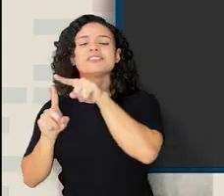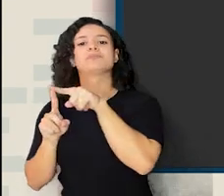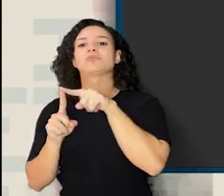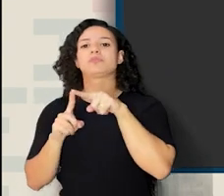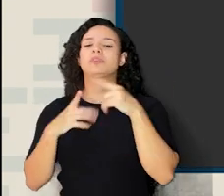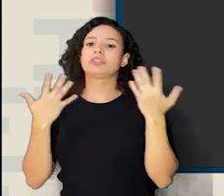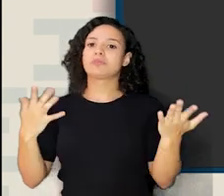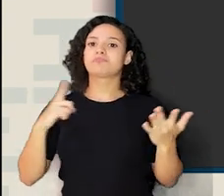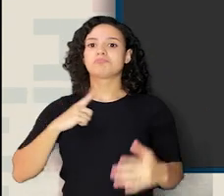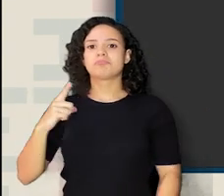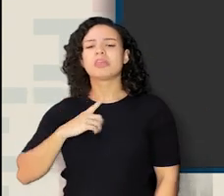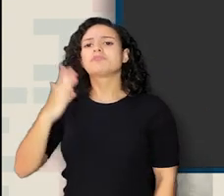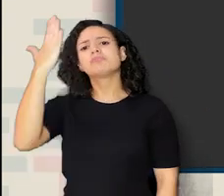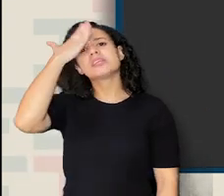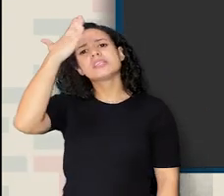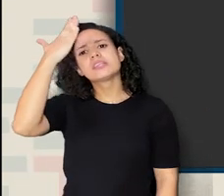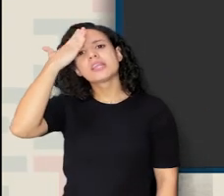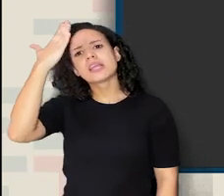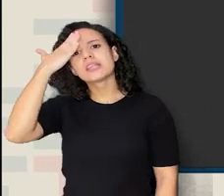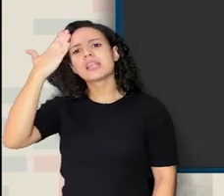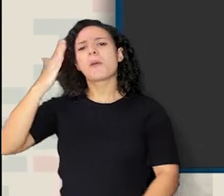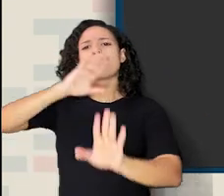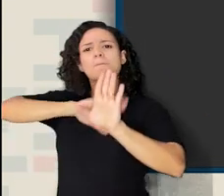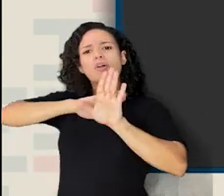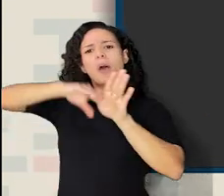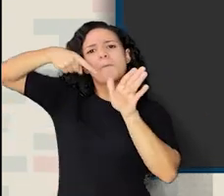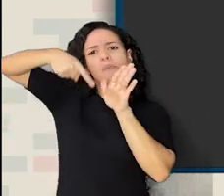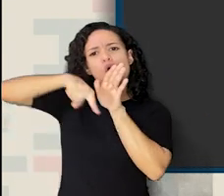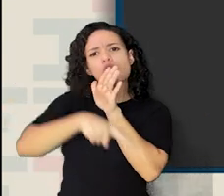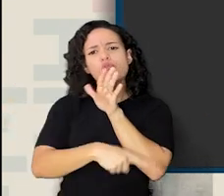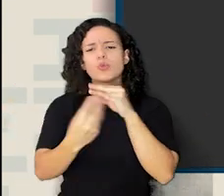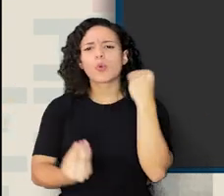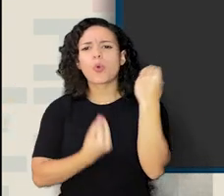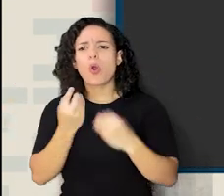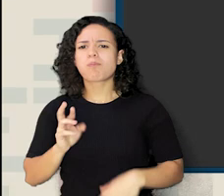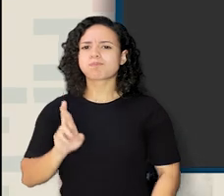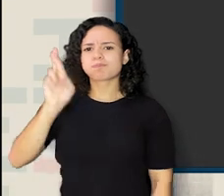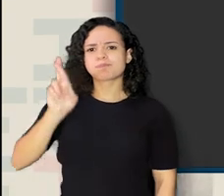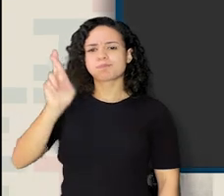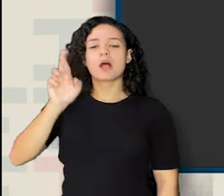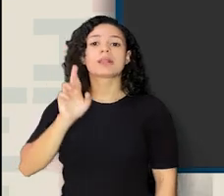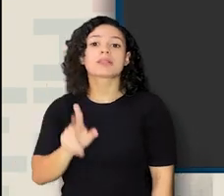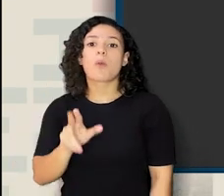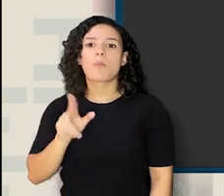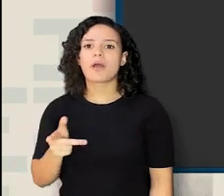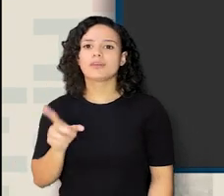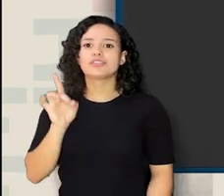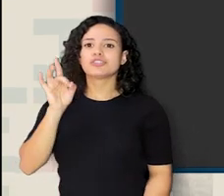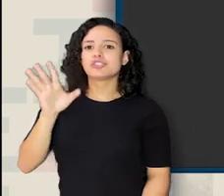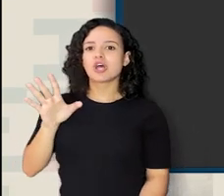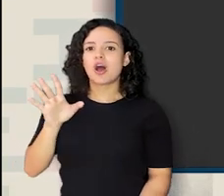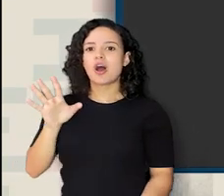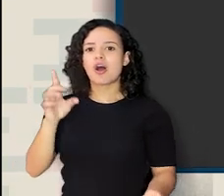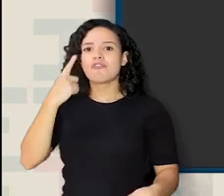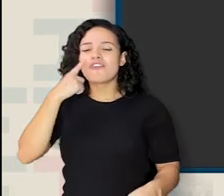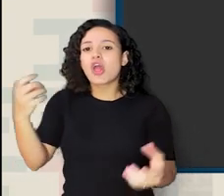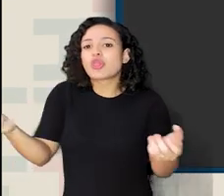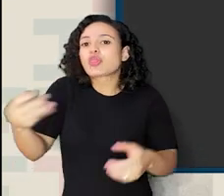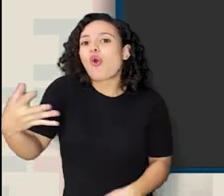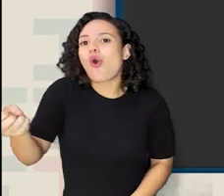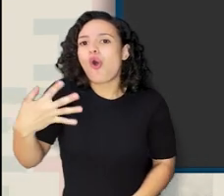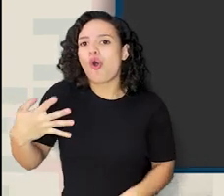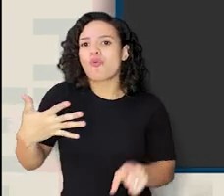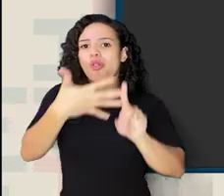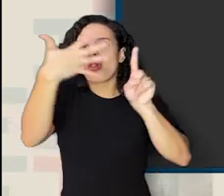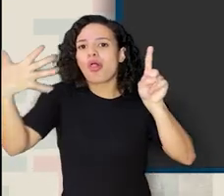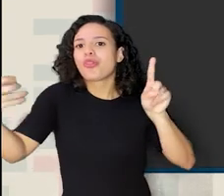E geralmente a gente tem um preciosismo de entender a fundo esse repertório, como se representa, e não tocamos somente